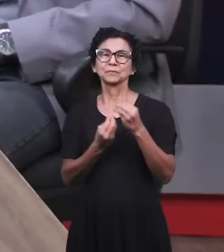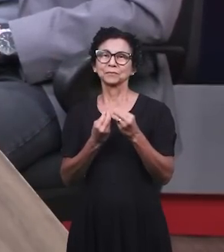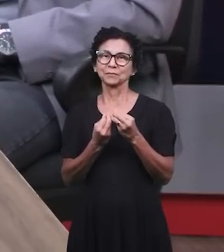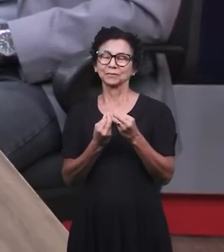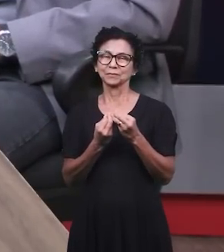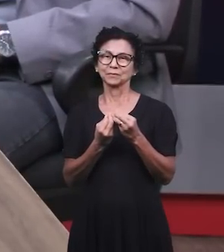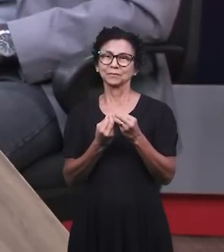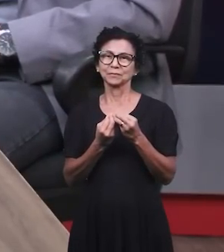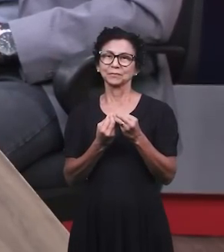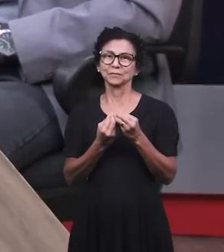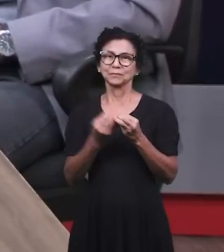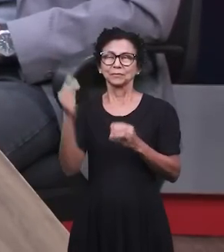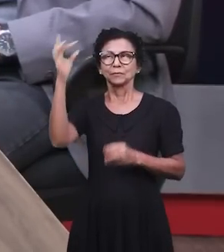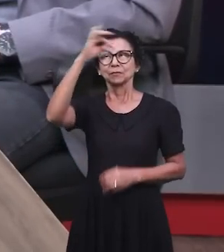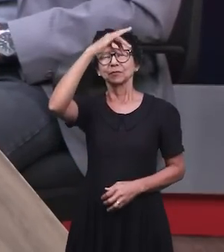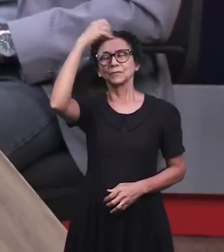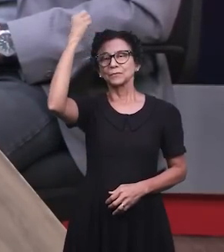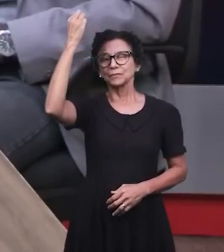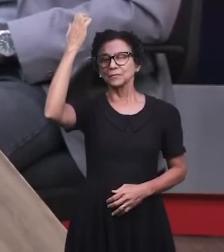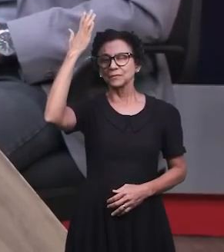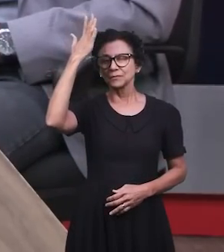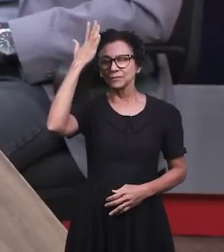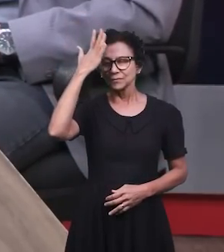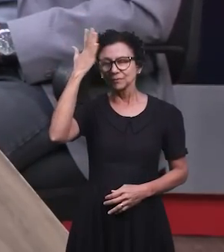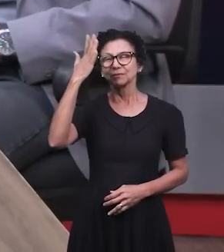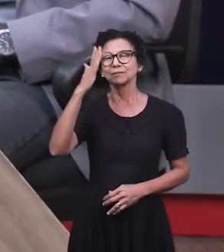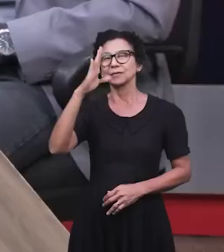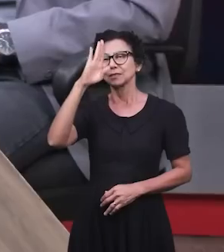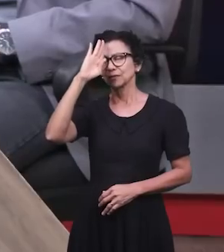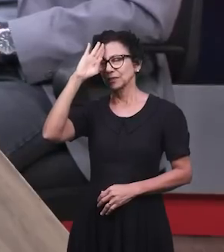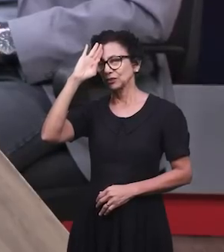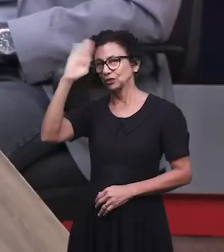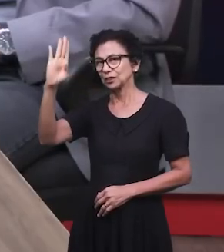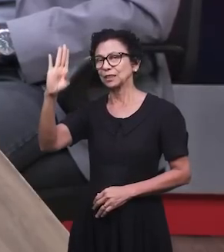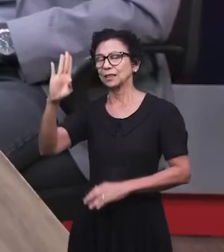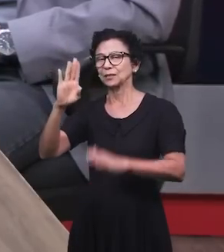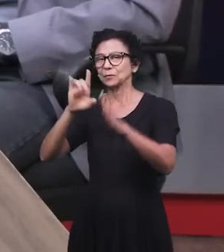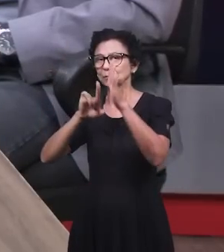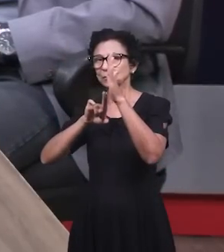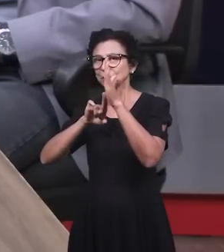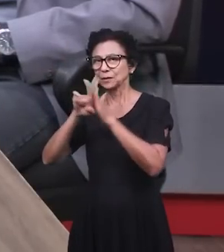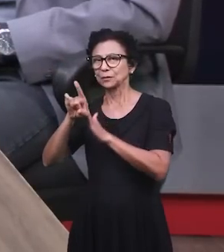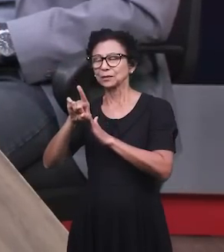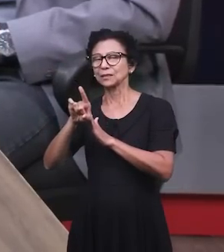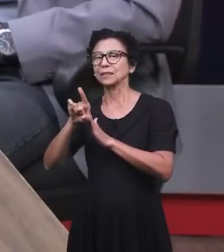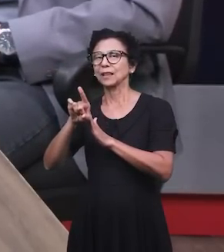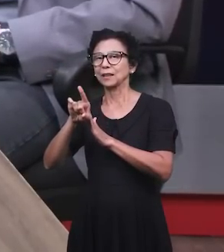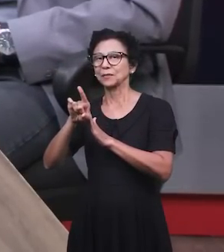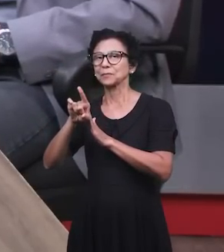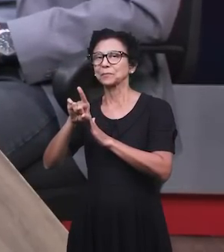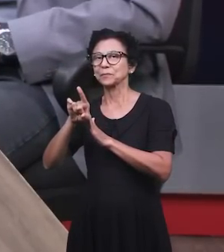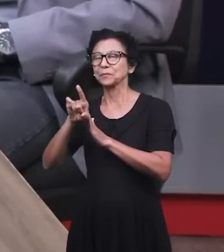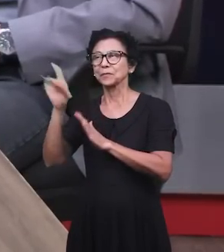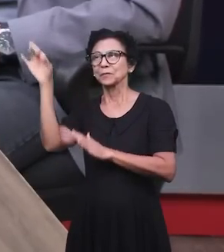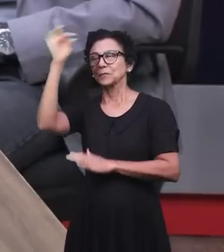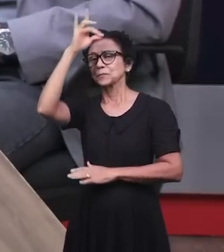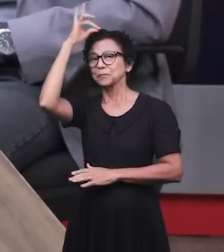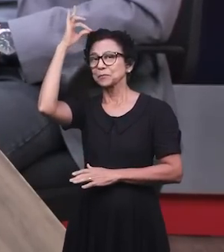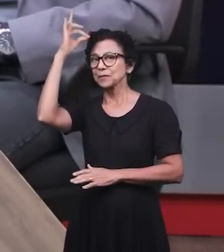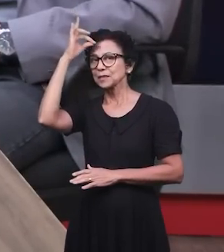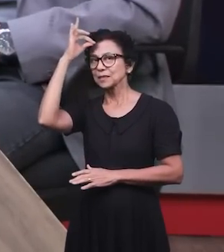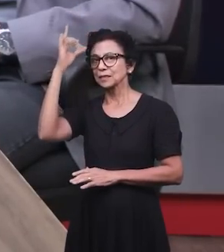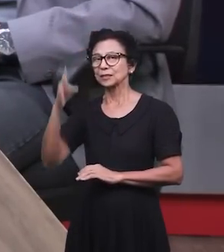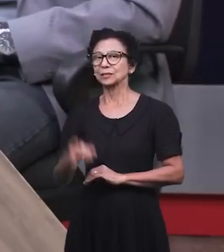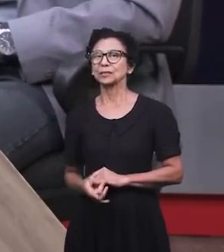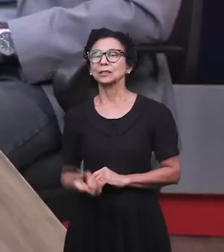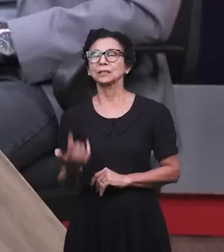Né? Então, ou seja, é você ir naquele que criou aquela mensagem, né? E não ir